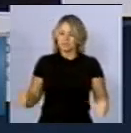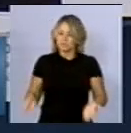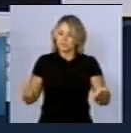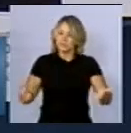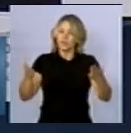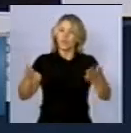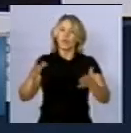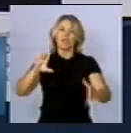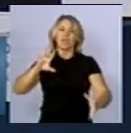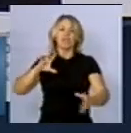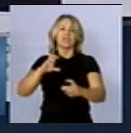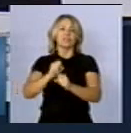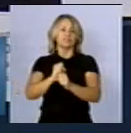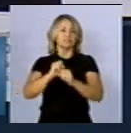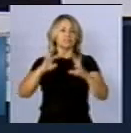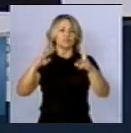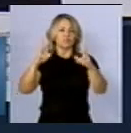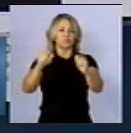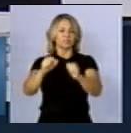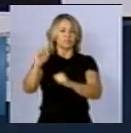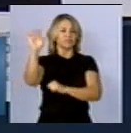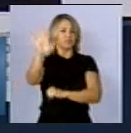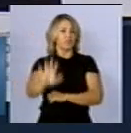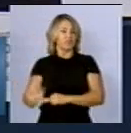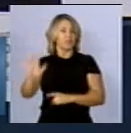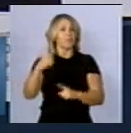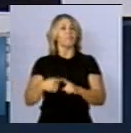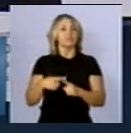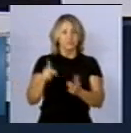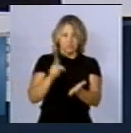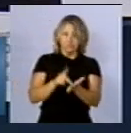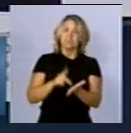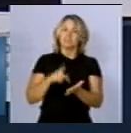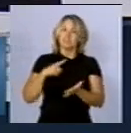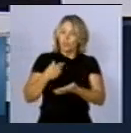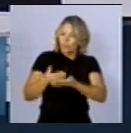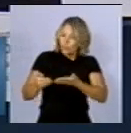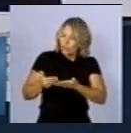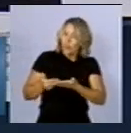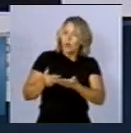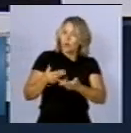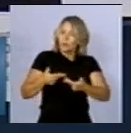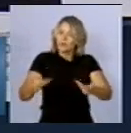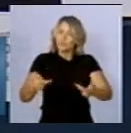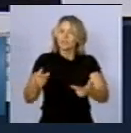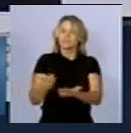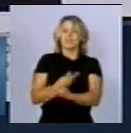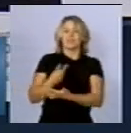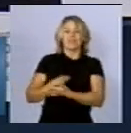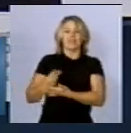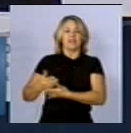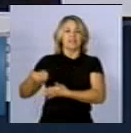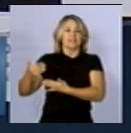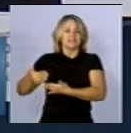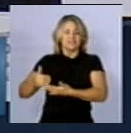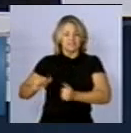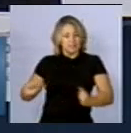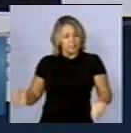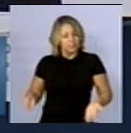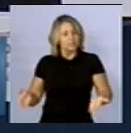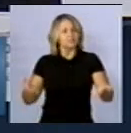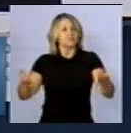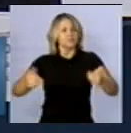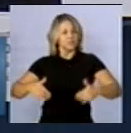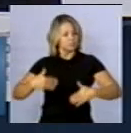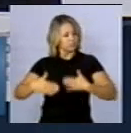em geral Porque de fato tem alguma coisa por trás enfim que está motivando esse